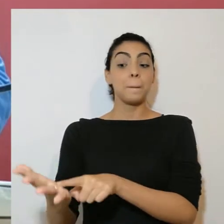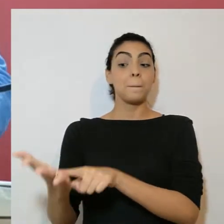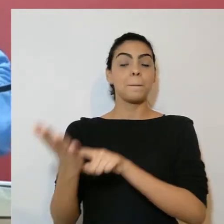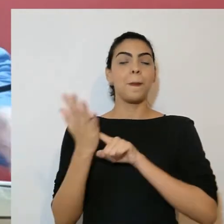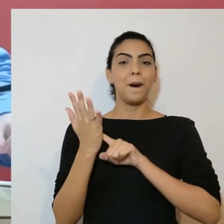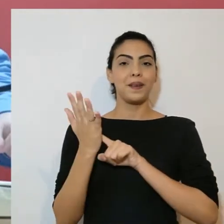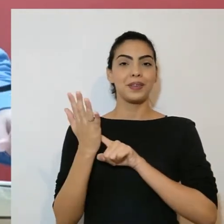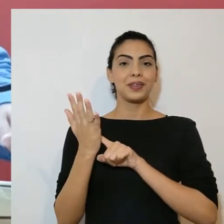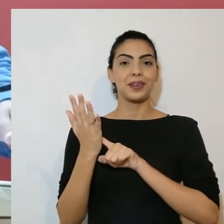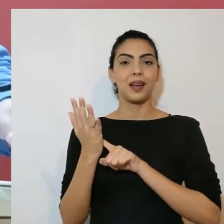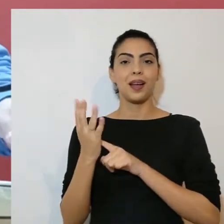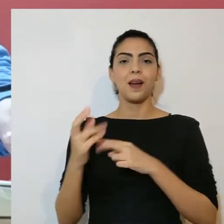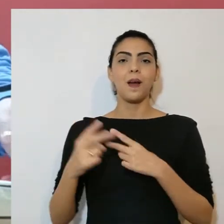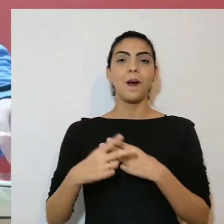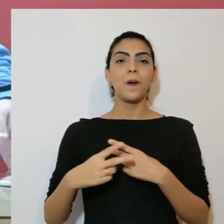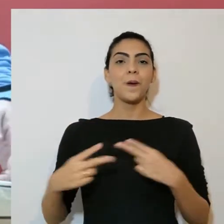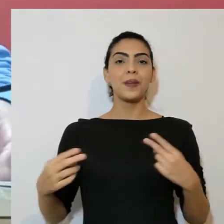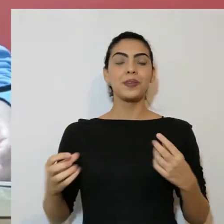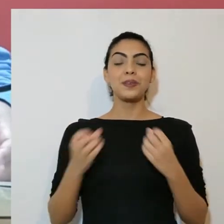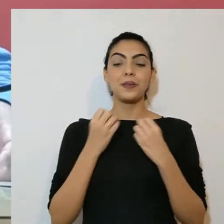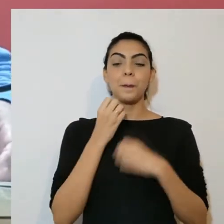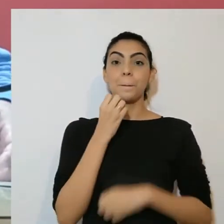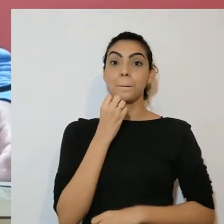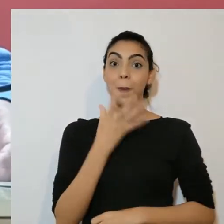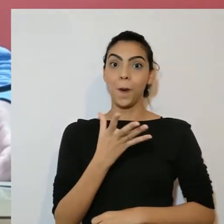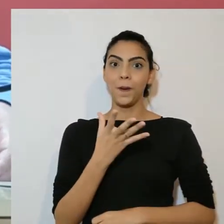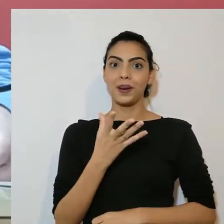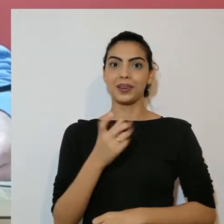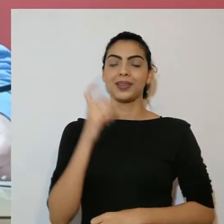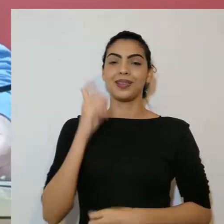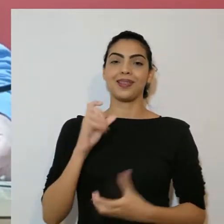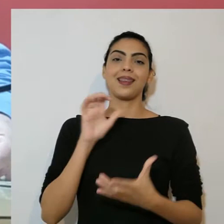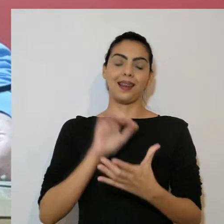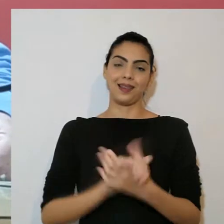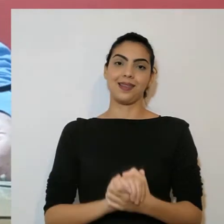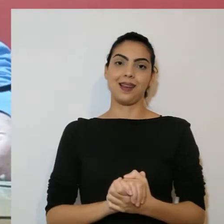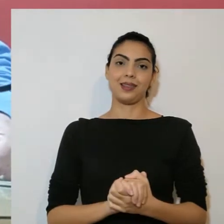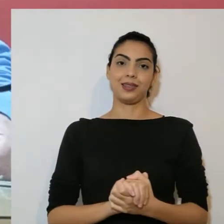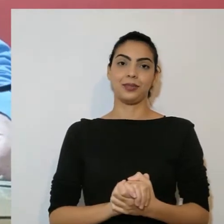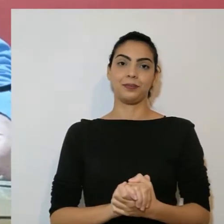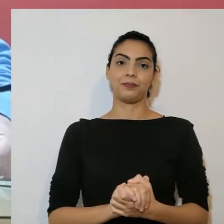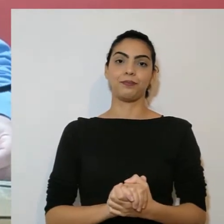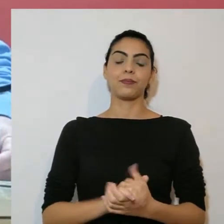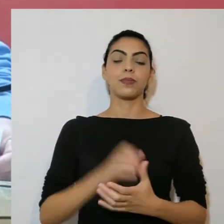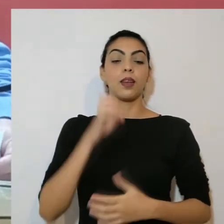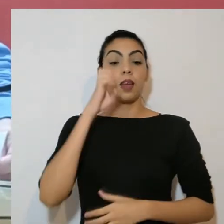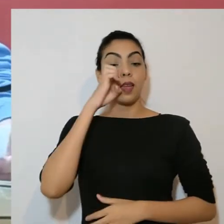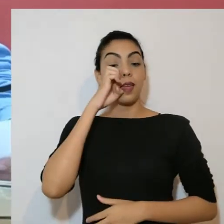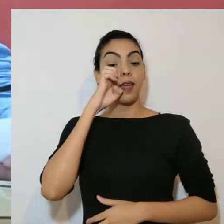coloca várias vantagens de ser casado.